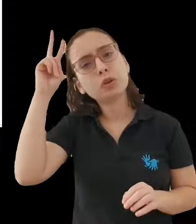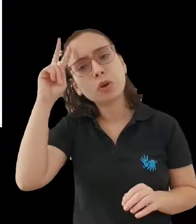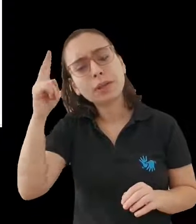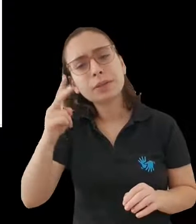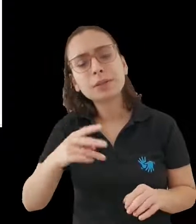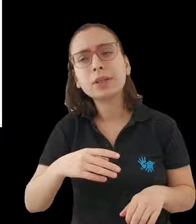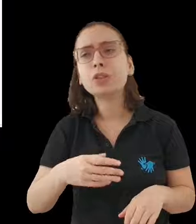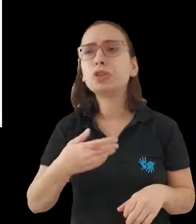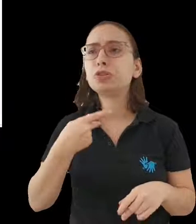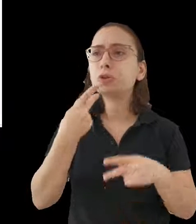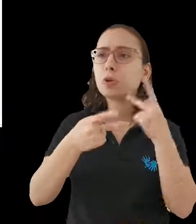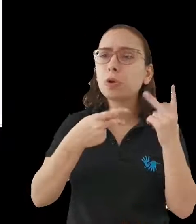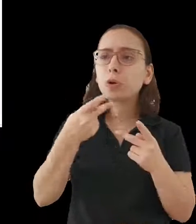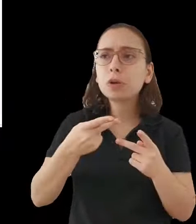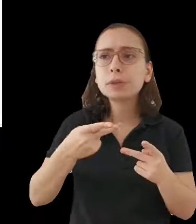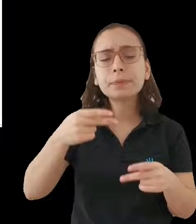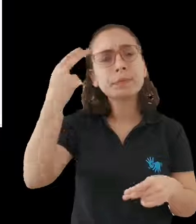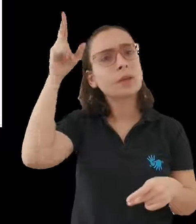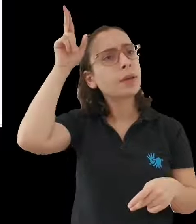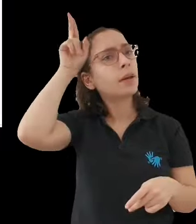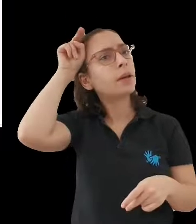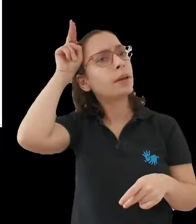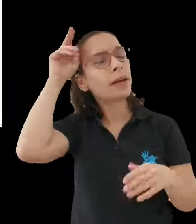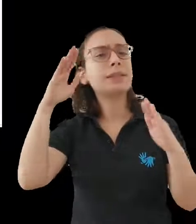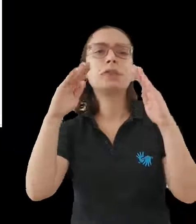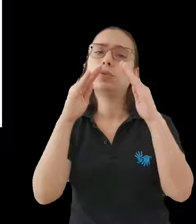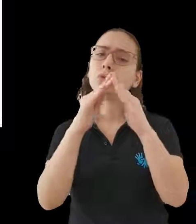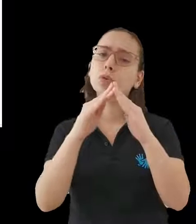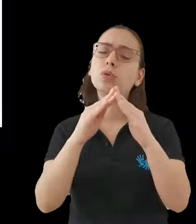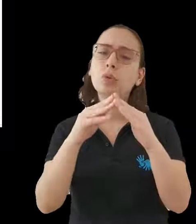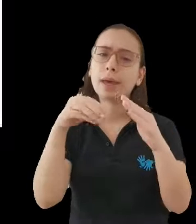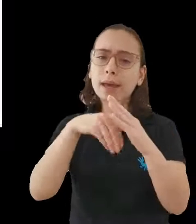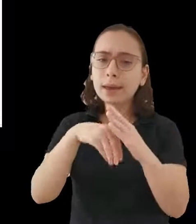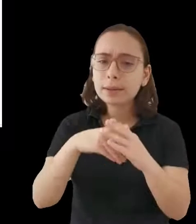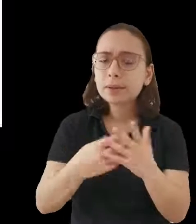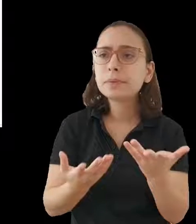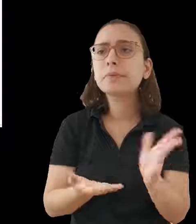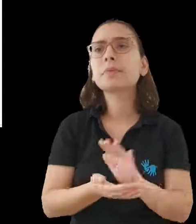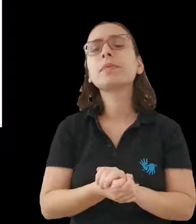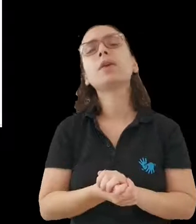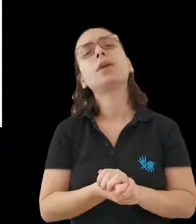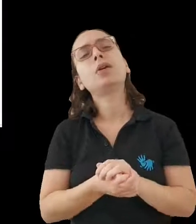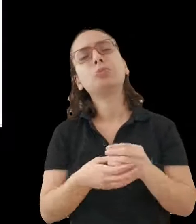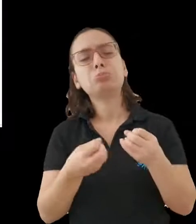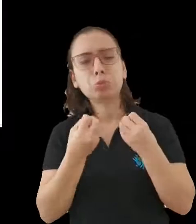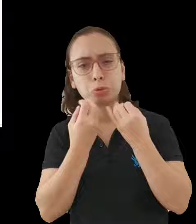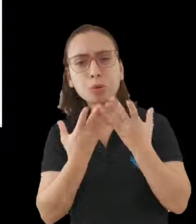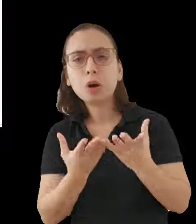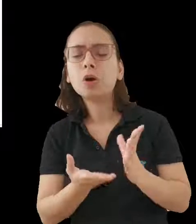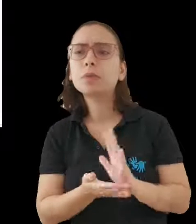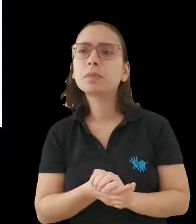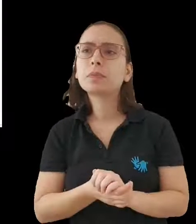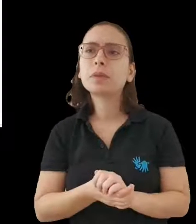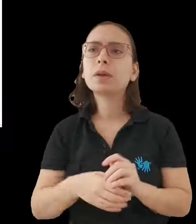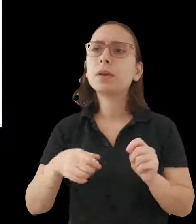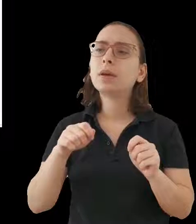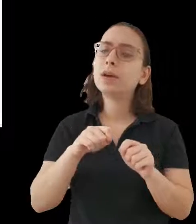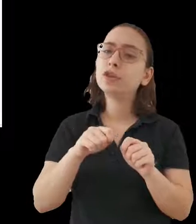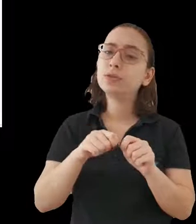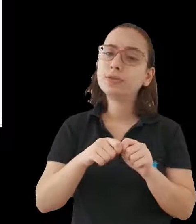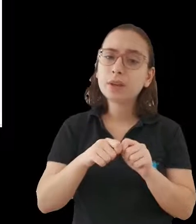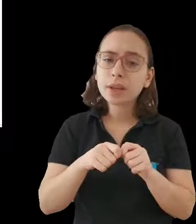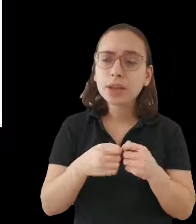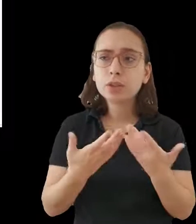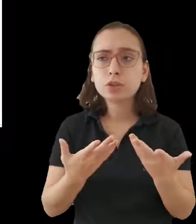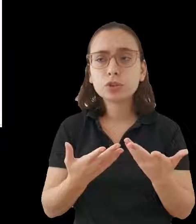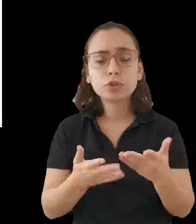anos é A Casa do Coelho, é uma história, um conto popular que foi registrado pelo Basílio de Magalhães. E aí a gente fez